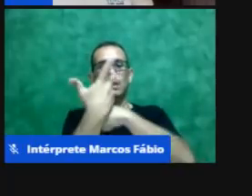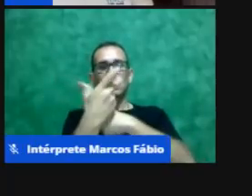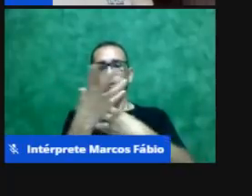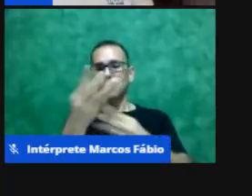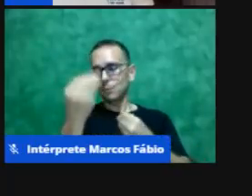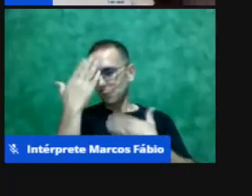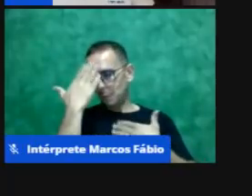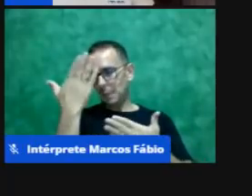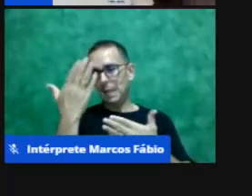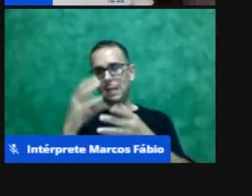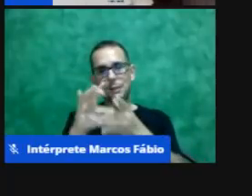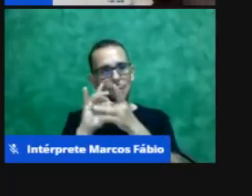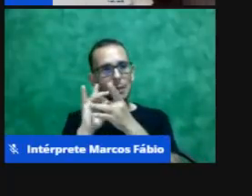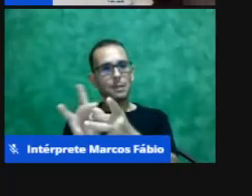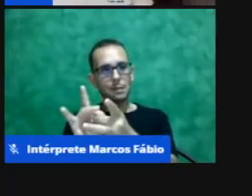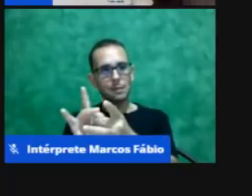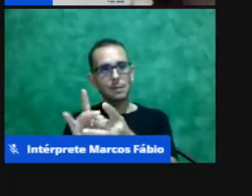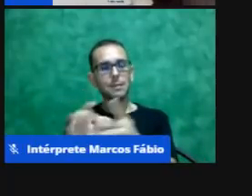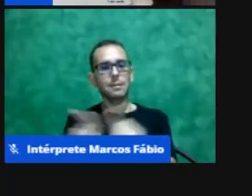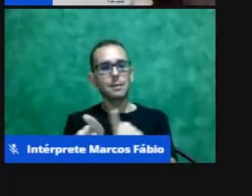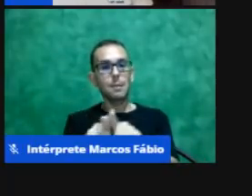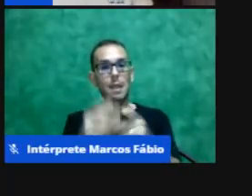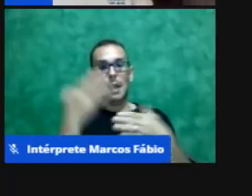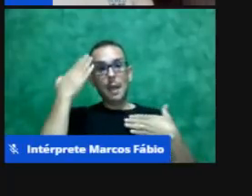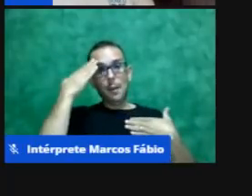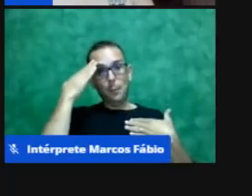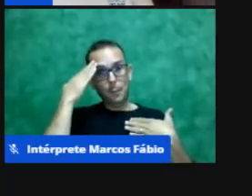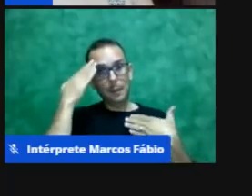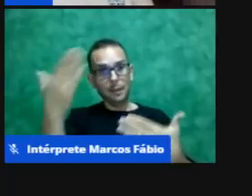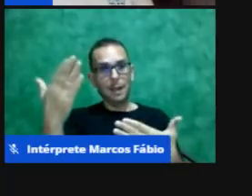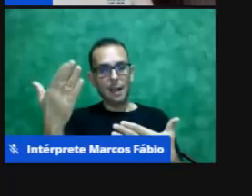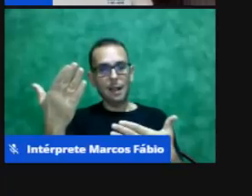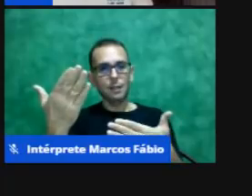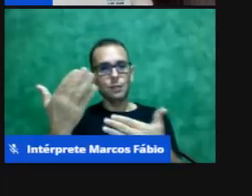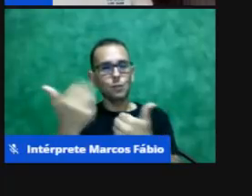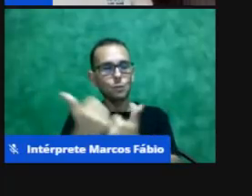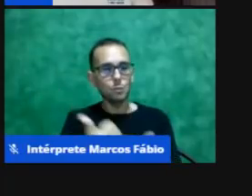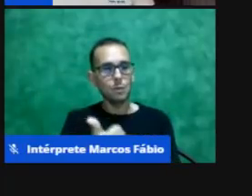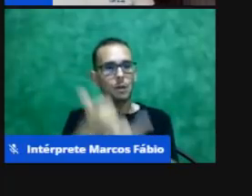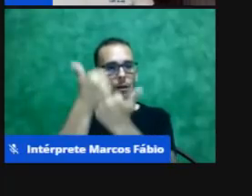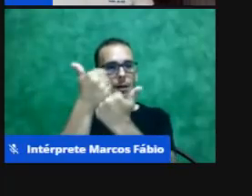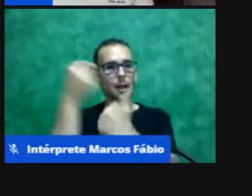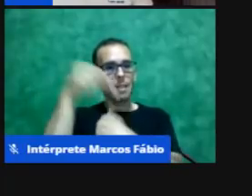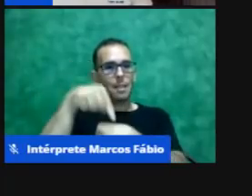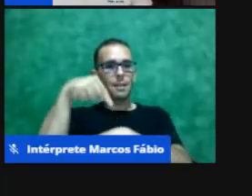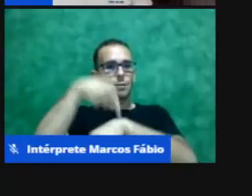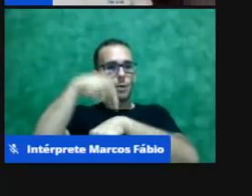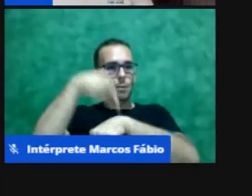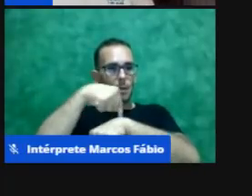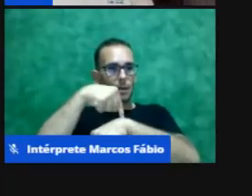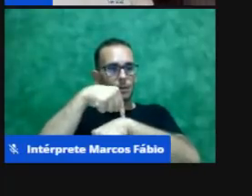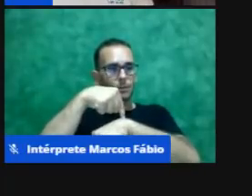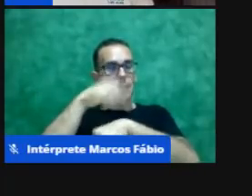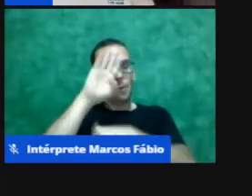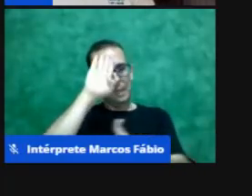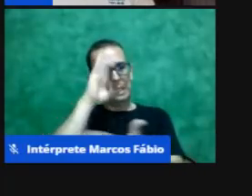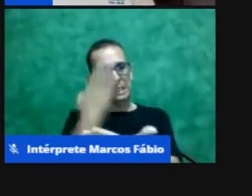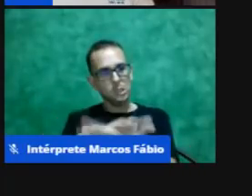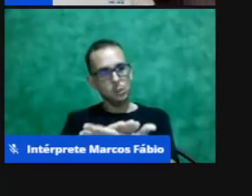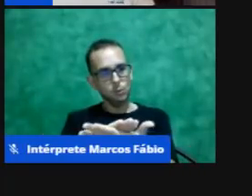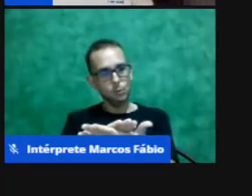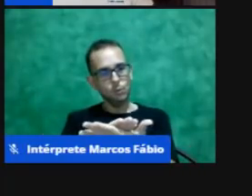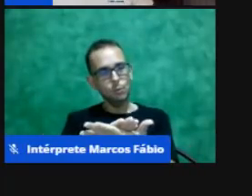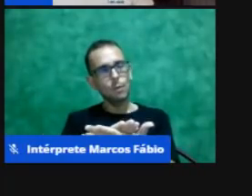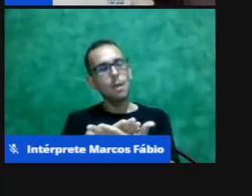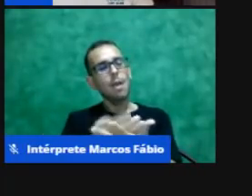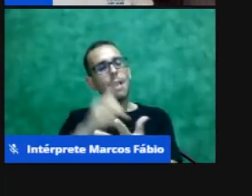pela parceria. Obrigado por nos apoiarem nesse momento. Acredito que é